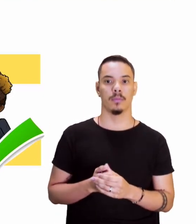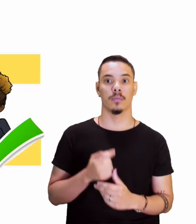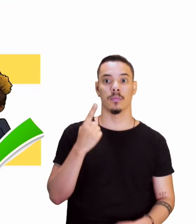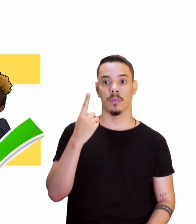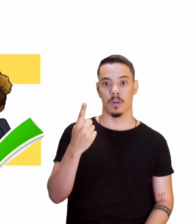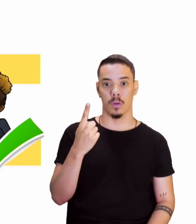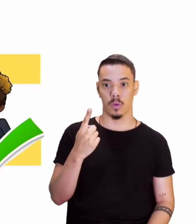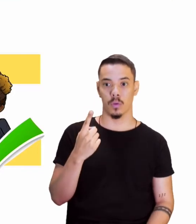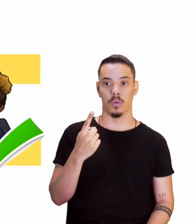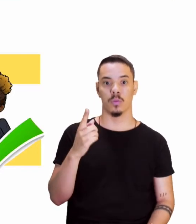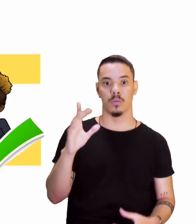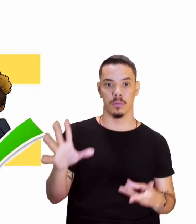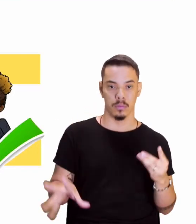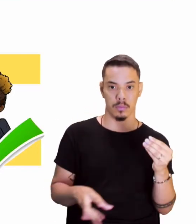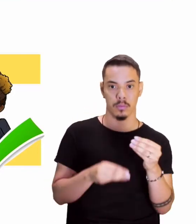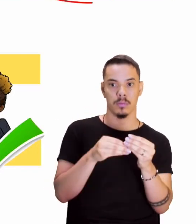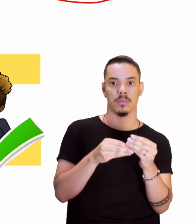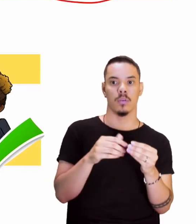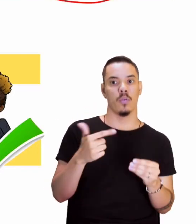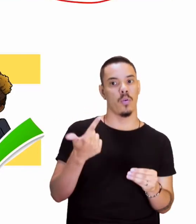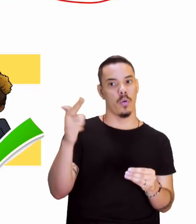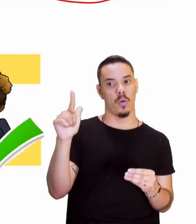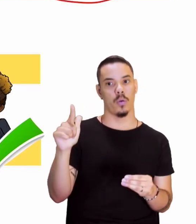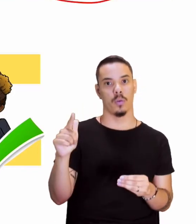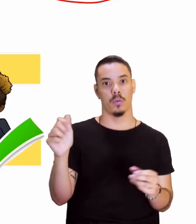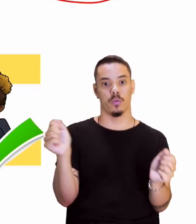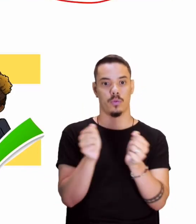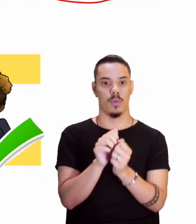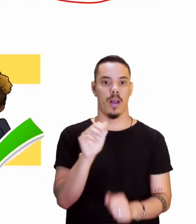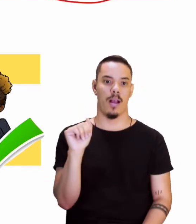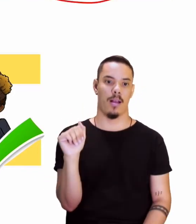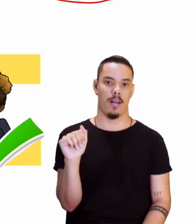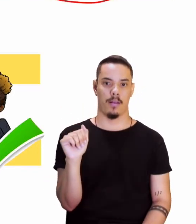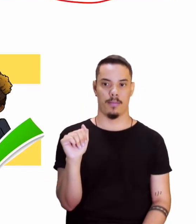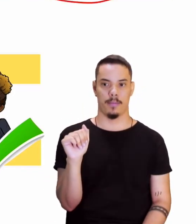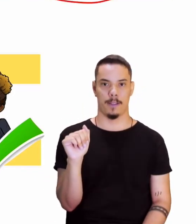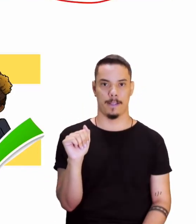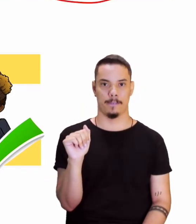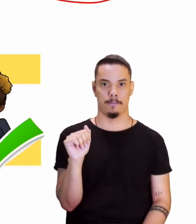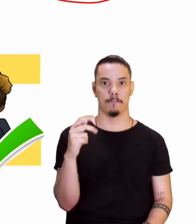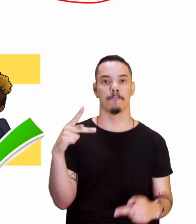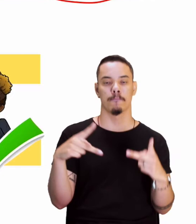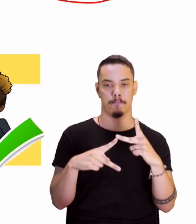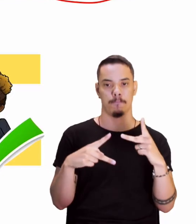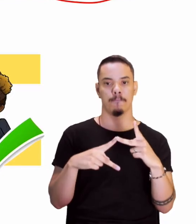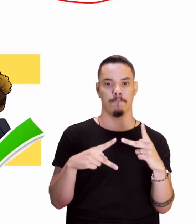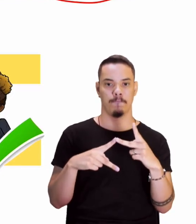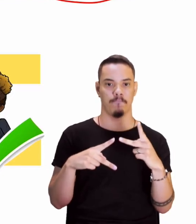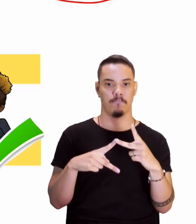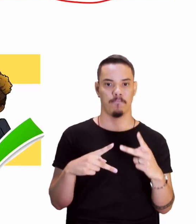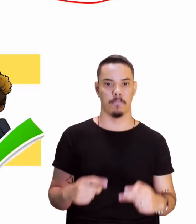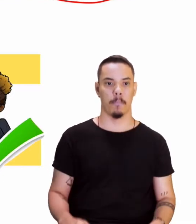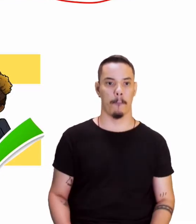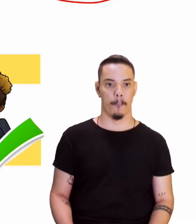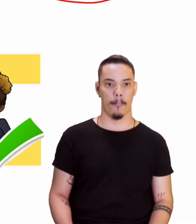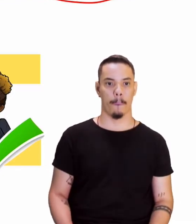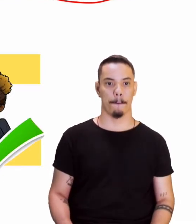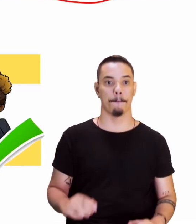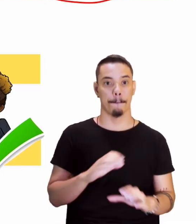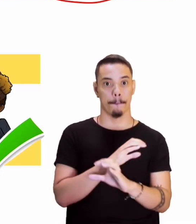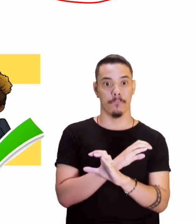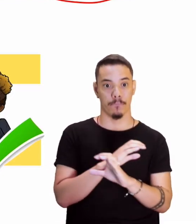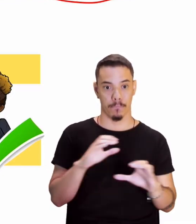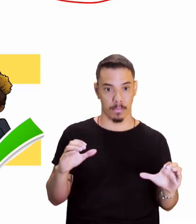sem preposição e outro com a preposição, qual é a preposição que você vai usar? A. Ó, confio o